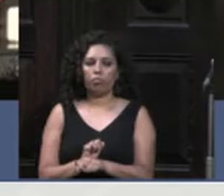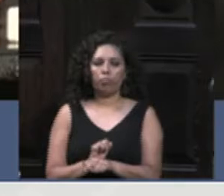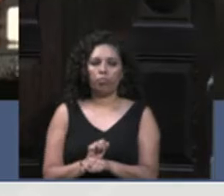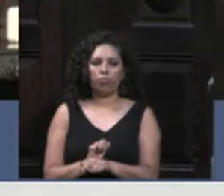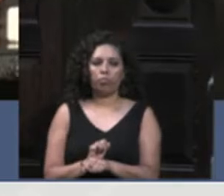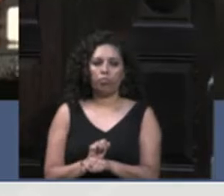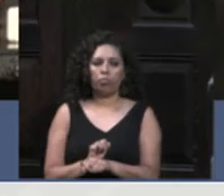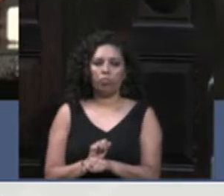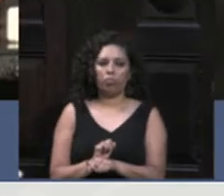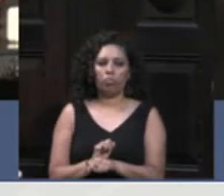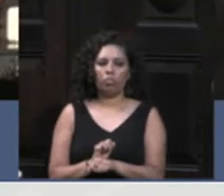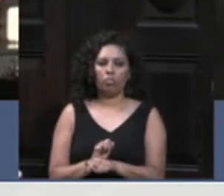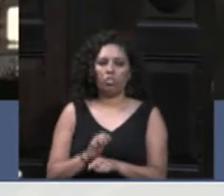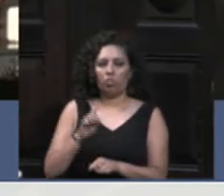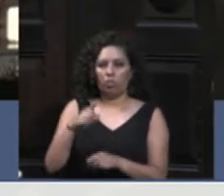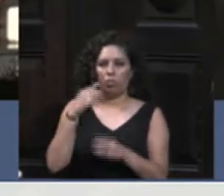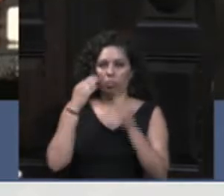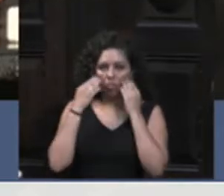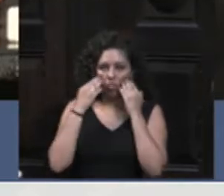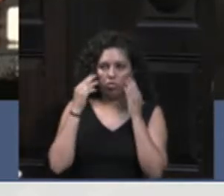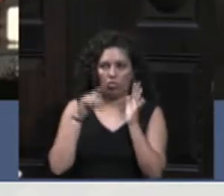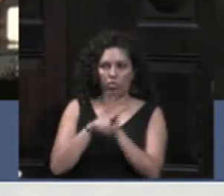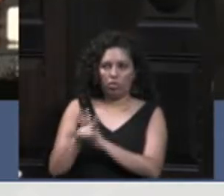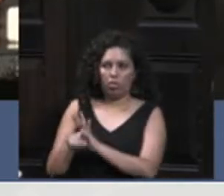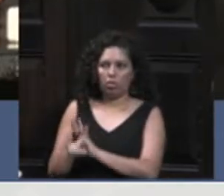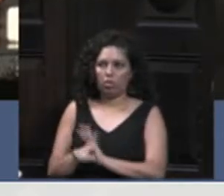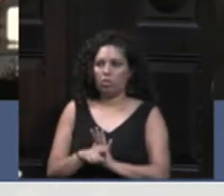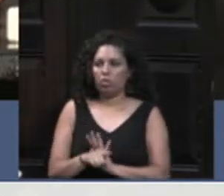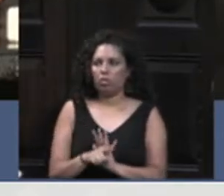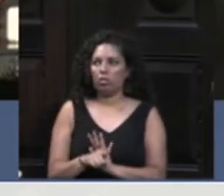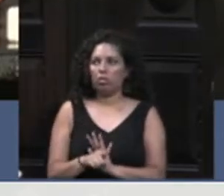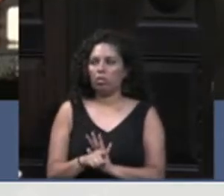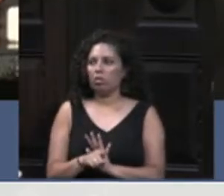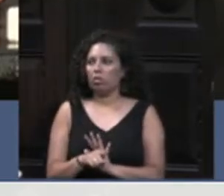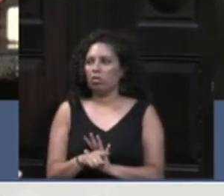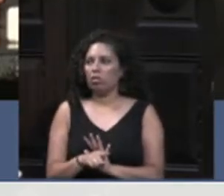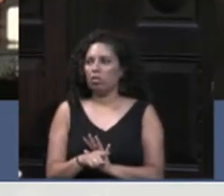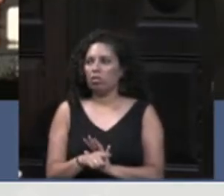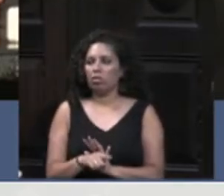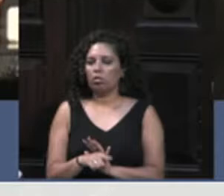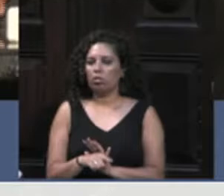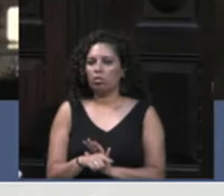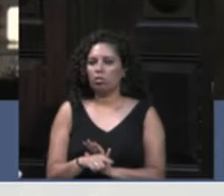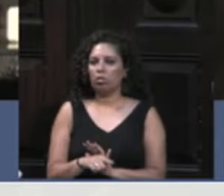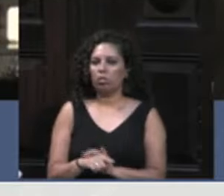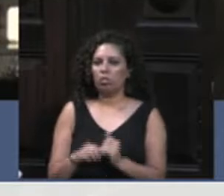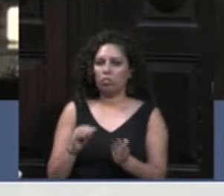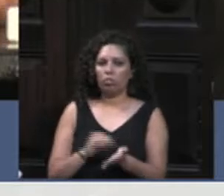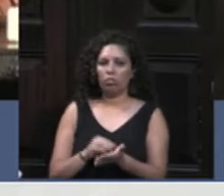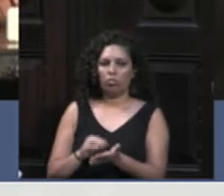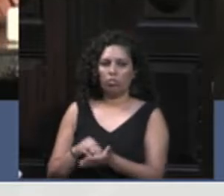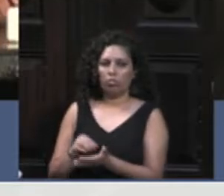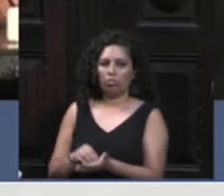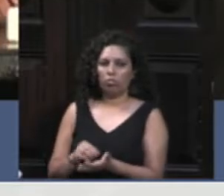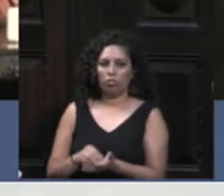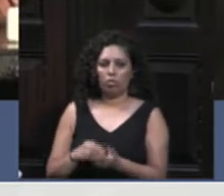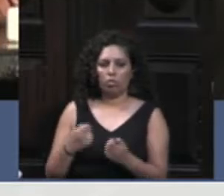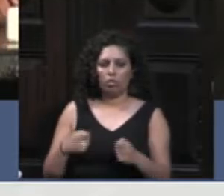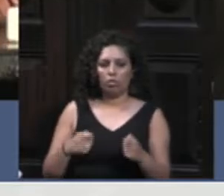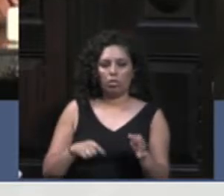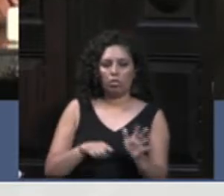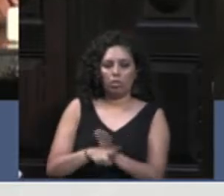pode ficar à frente disso, ajuda Vossa Excelência, porque está pendente e a gente precisa